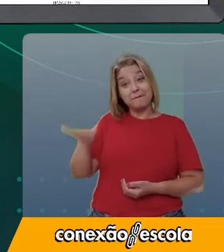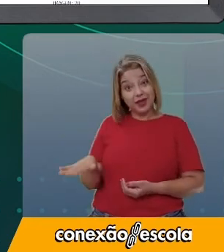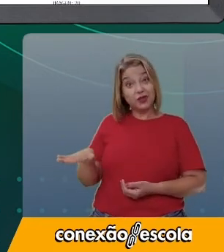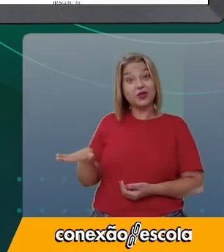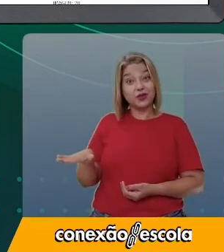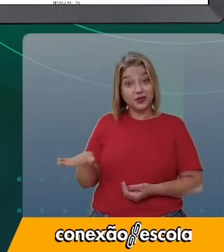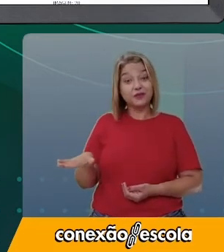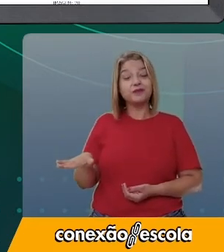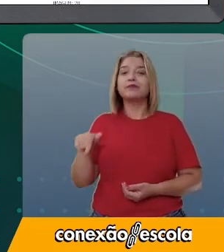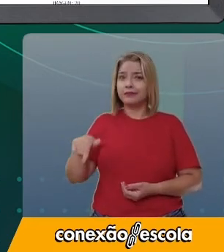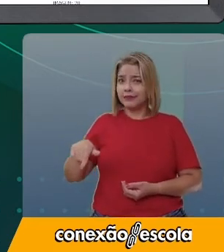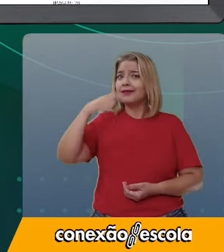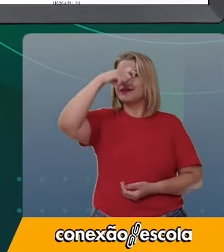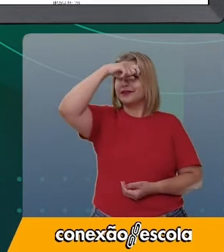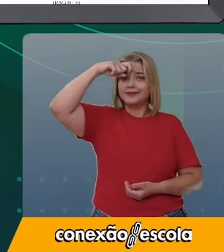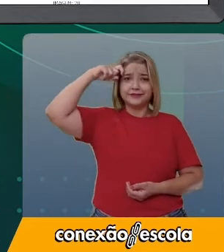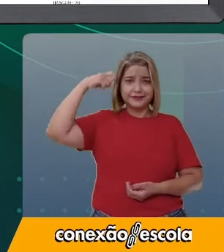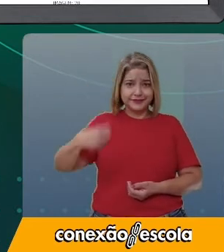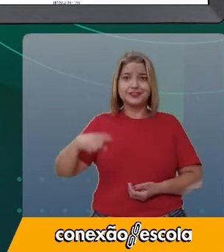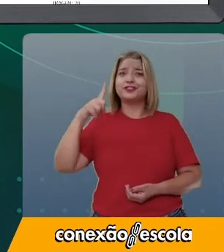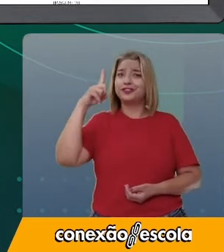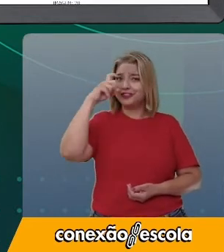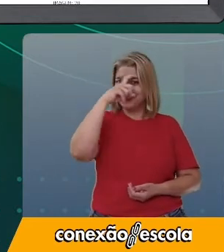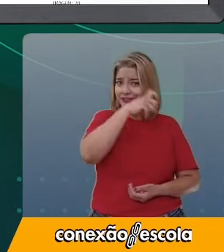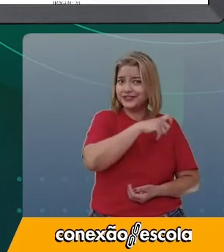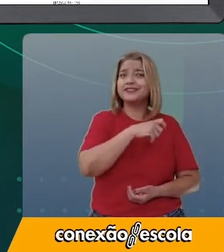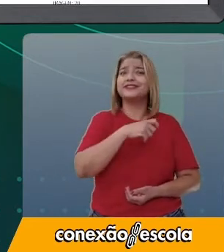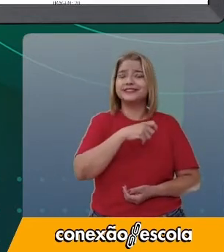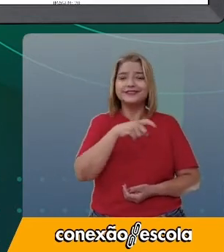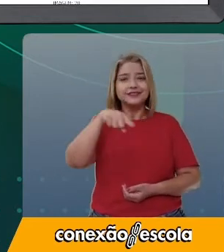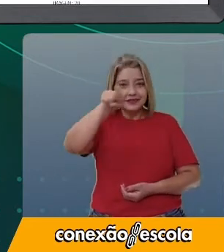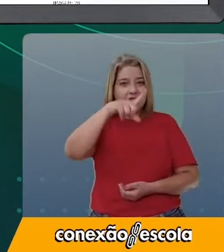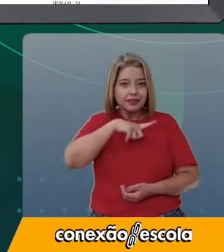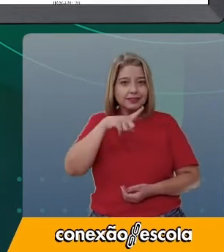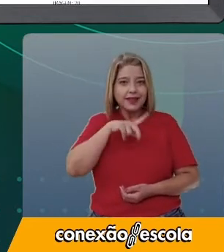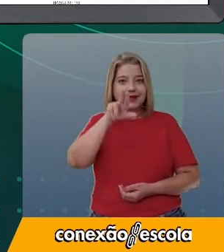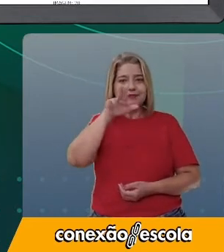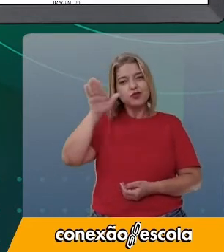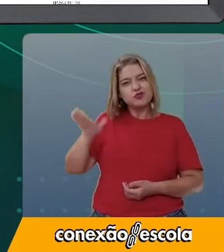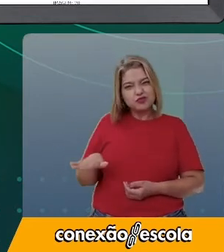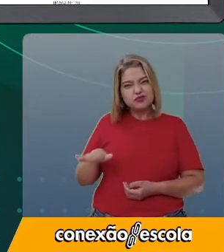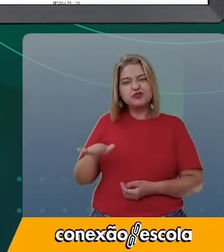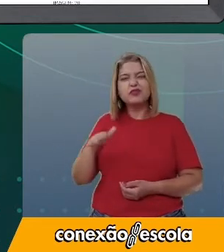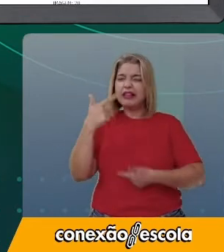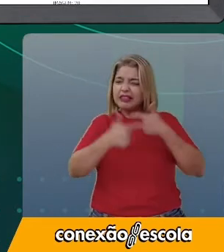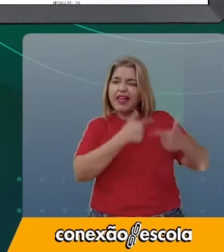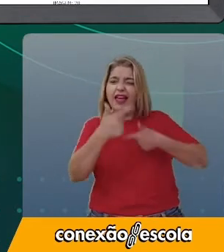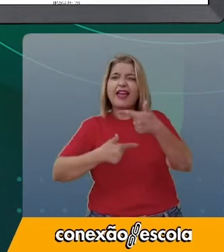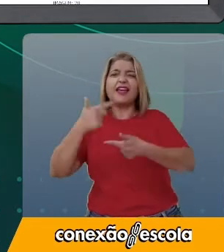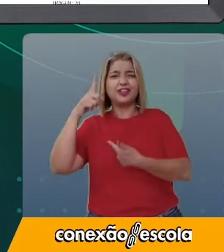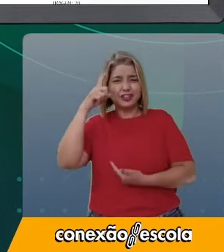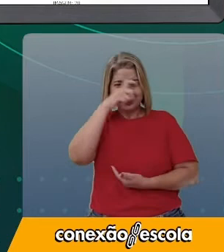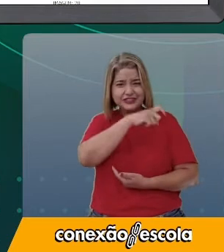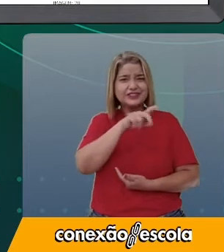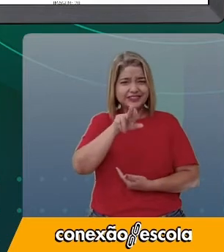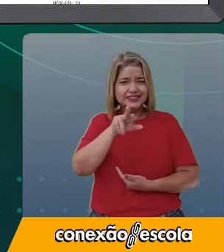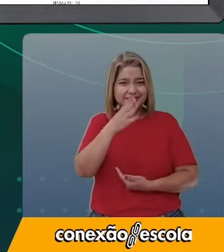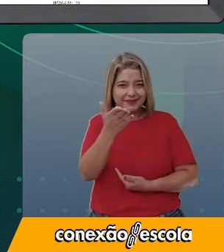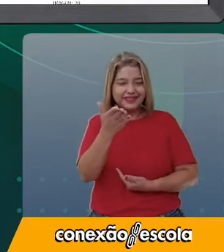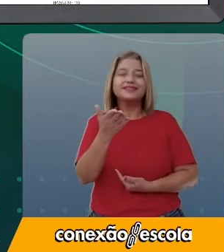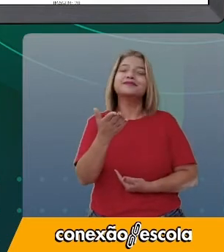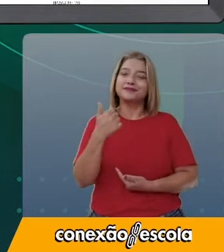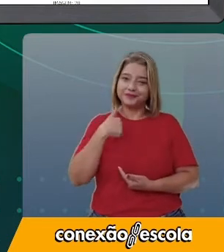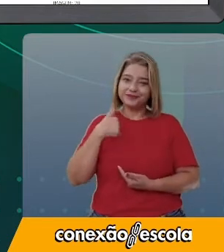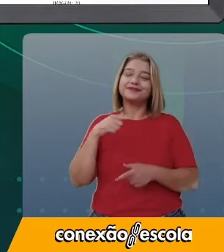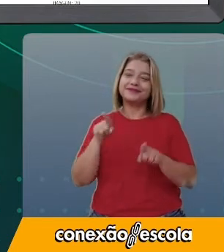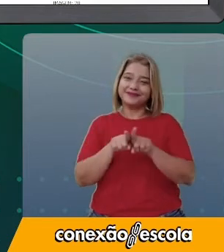Irmão menor é custoso mesmo? Vocês têm irmãozinho menor? Eles dão trabalho? Ai, pois é.